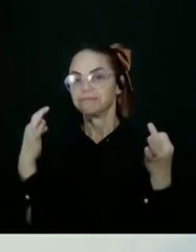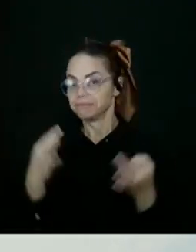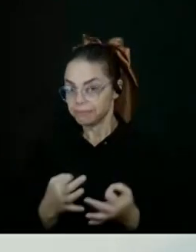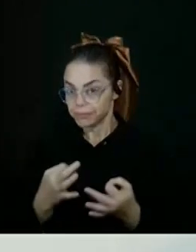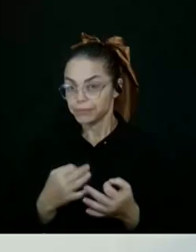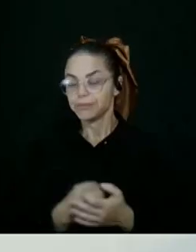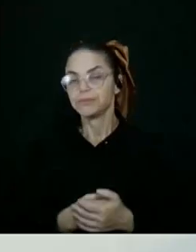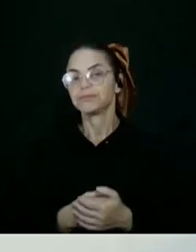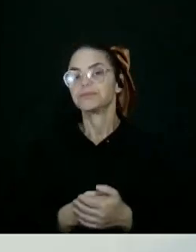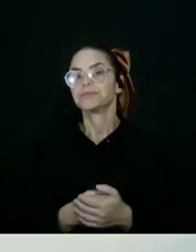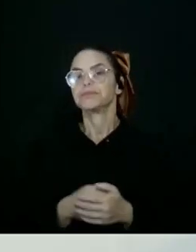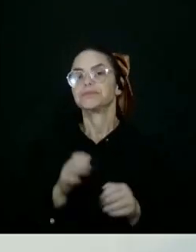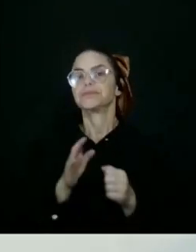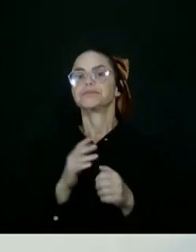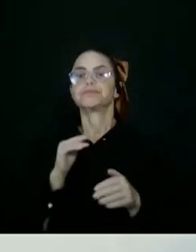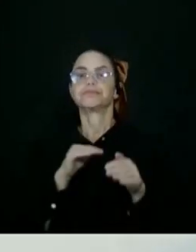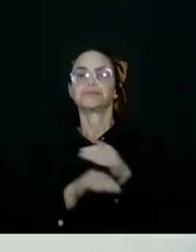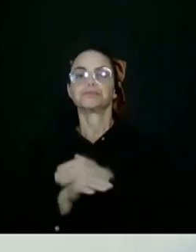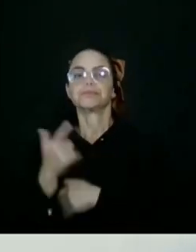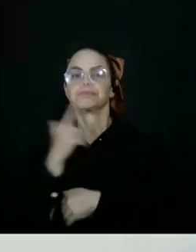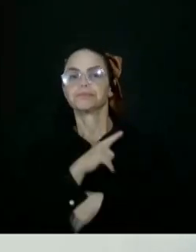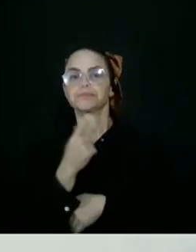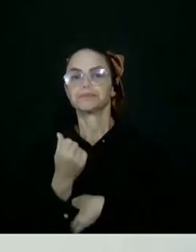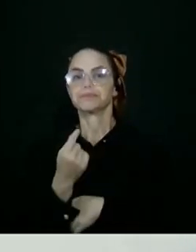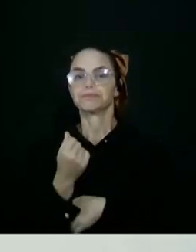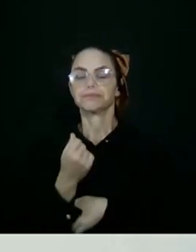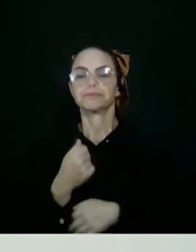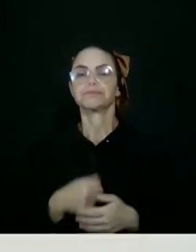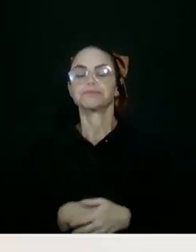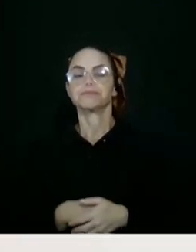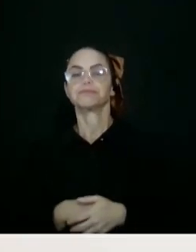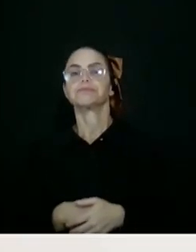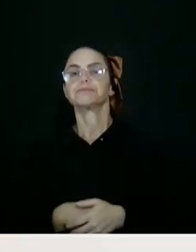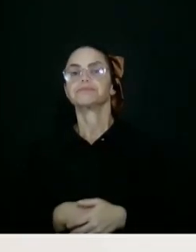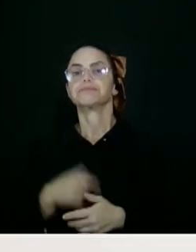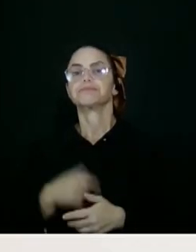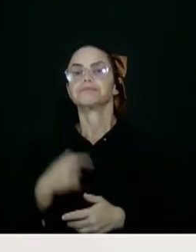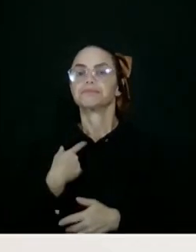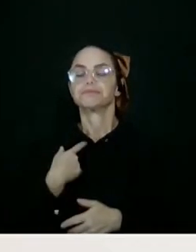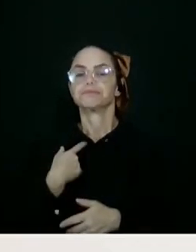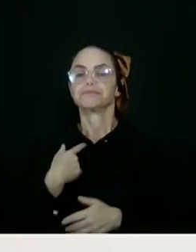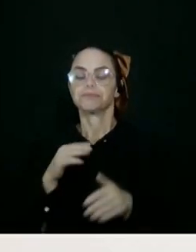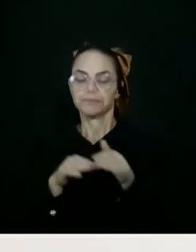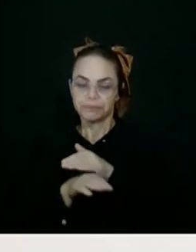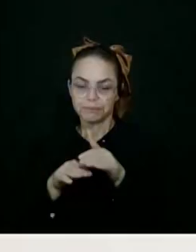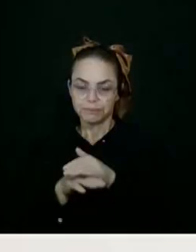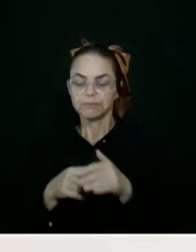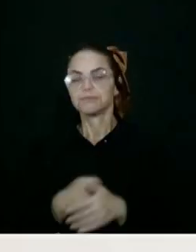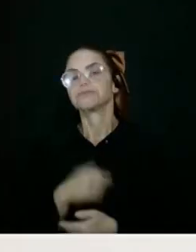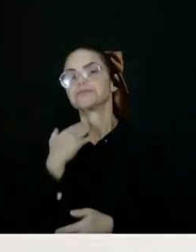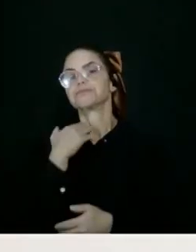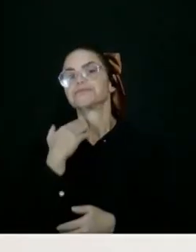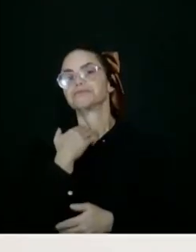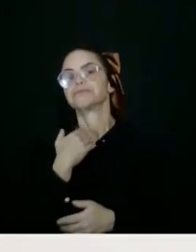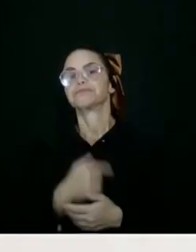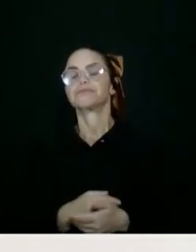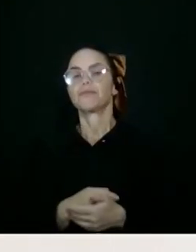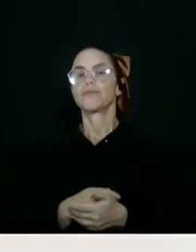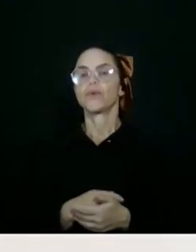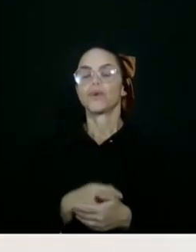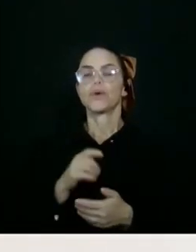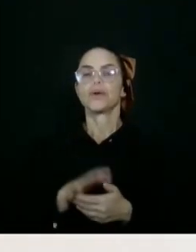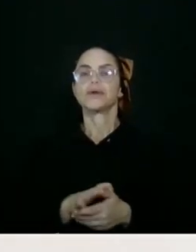poupar esse dinheiro, né? Se tem condições, fazer uma caixinha no banco ou fazer um investimento